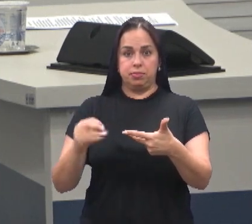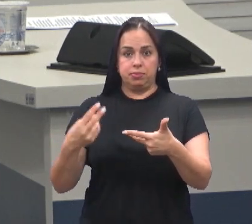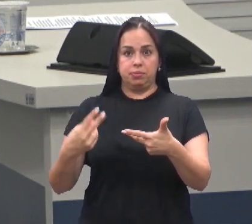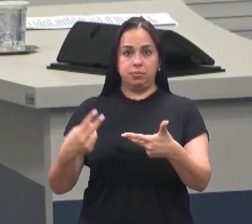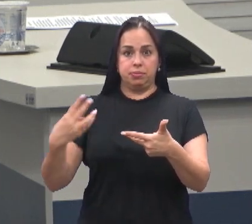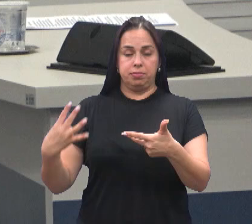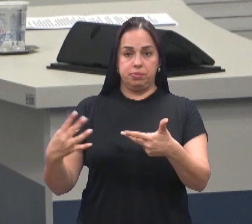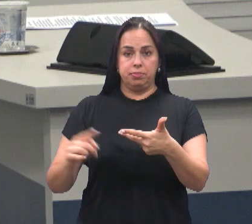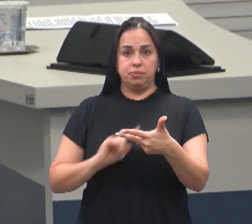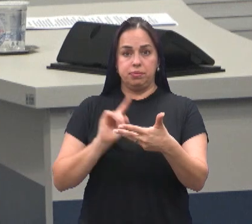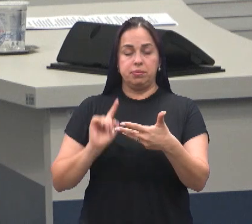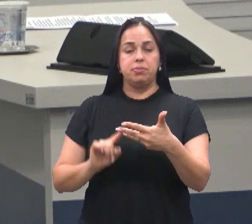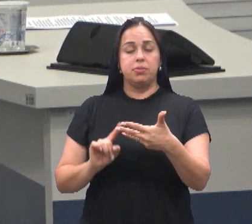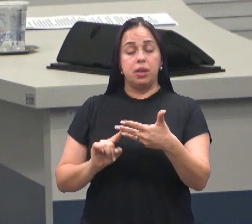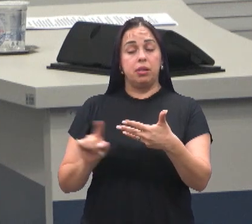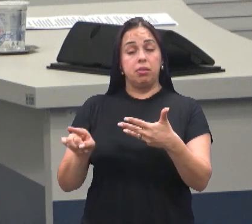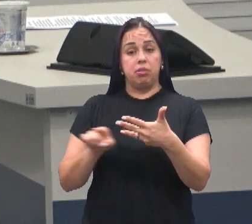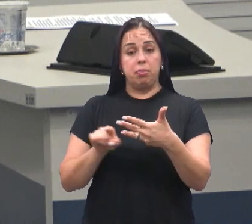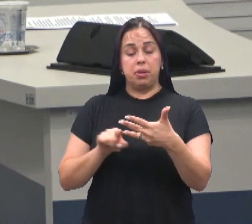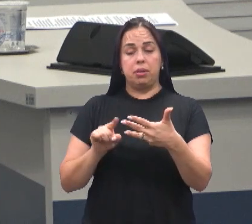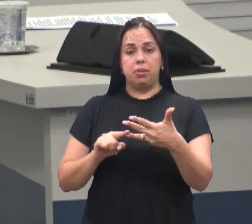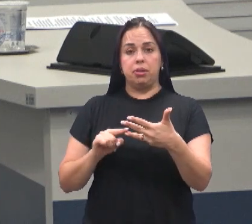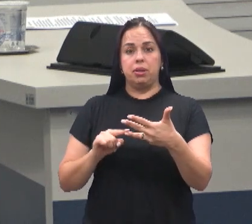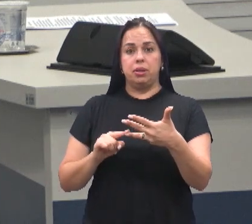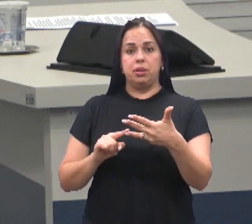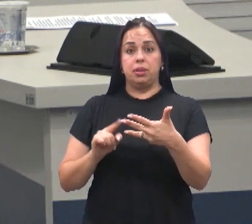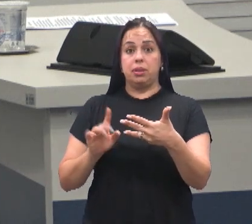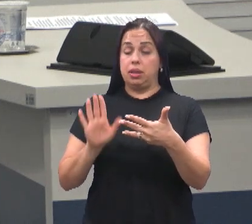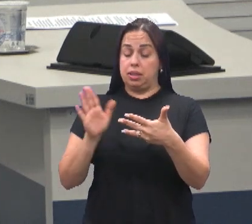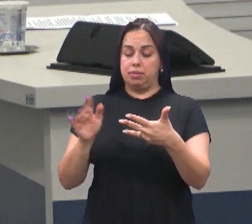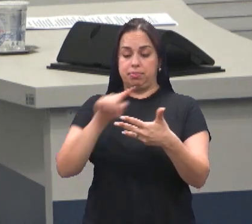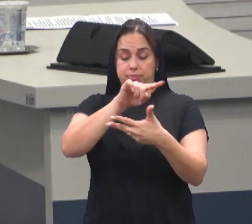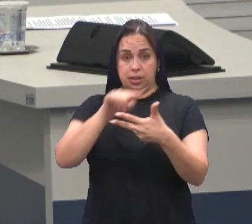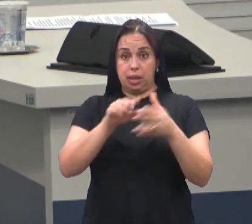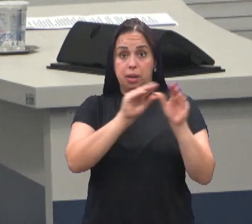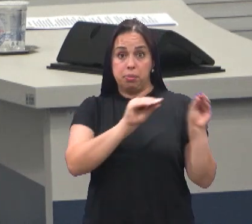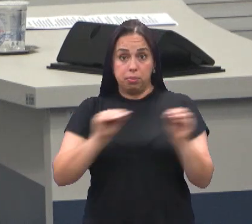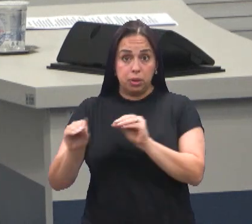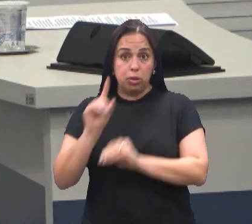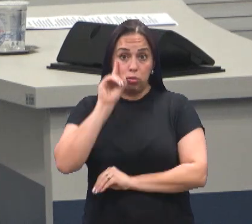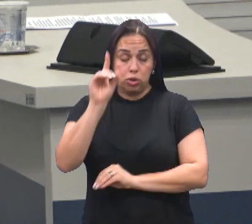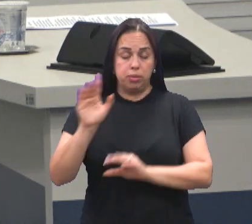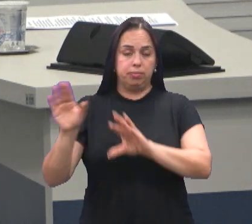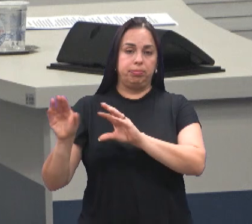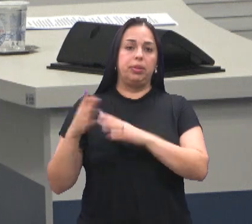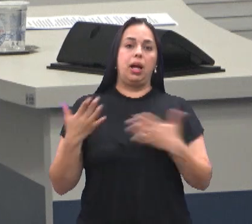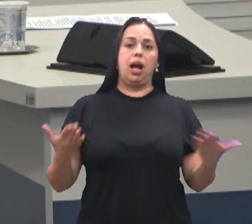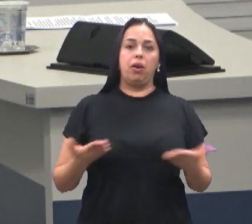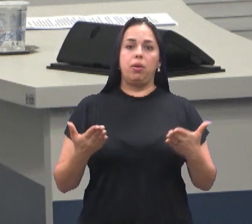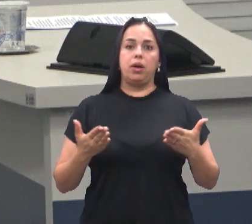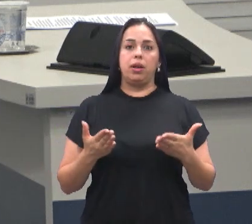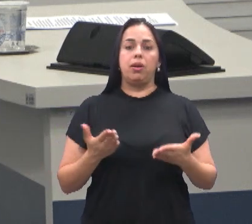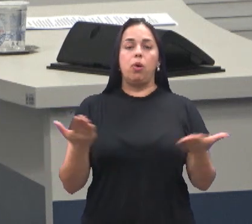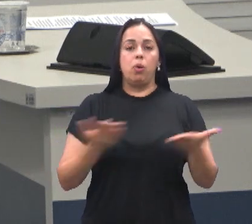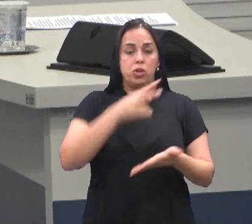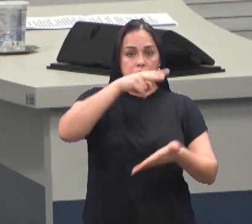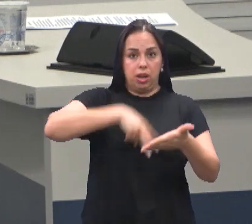16717/2024. Também, senhor presidente, solicito inclusão para a leitura do processo número